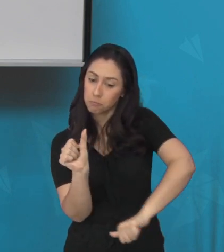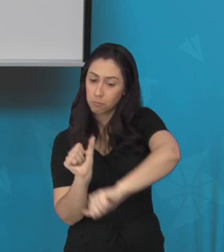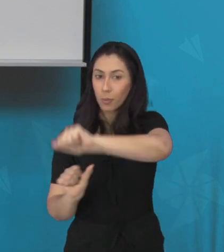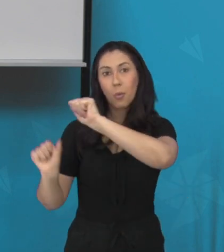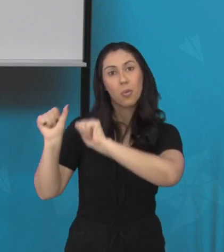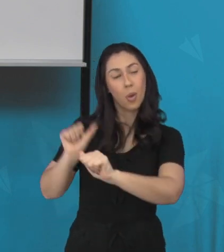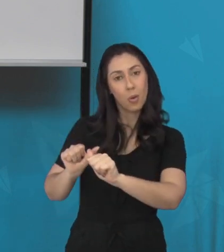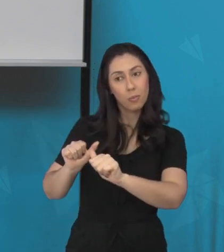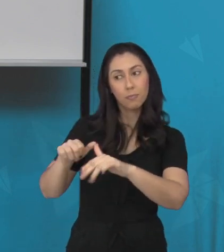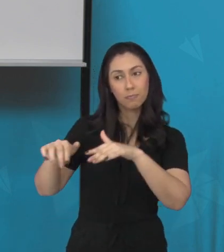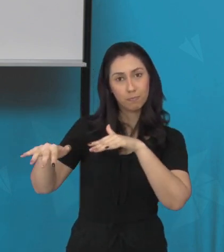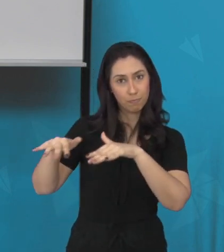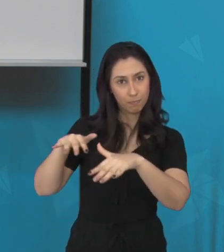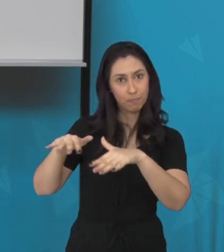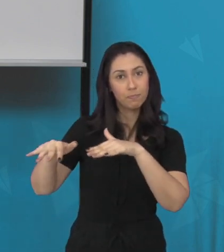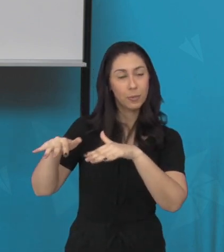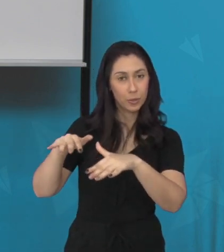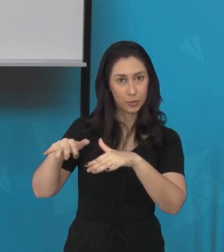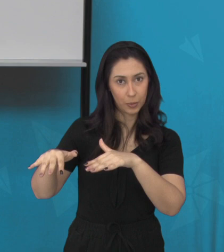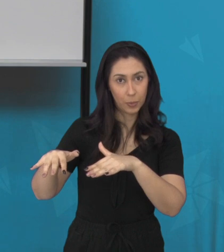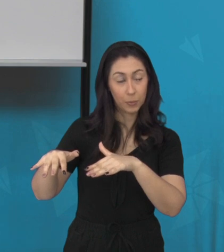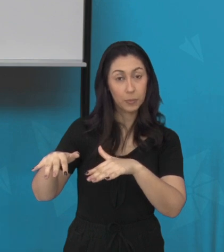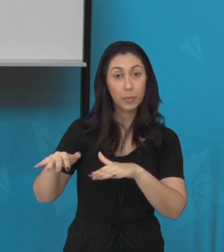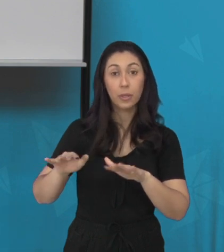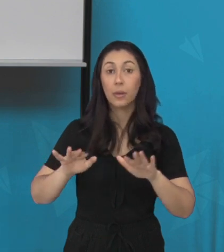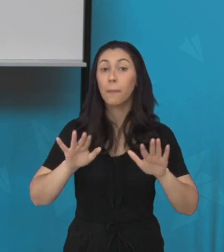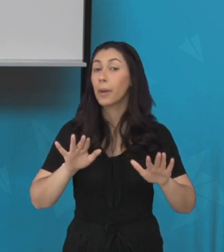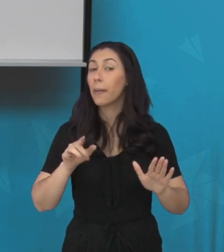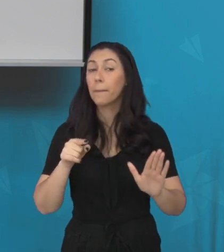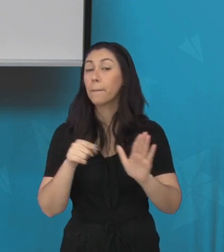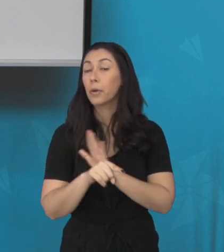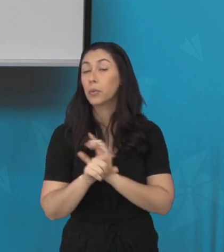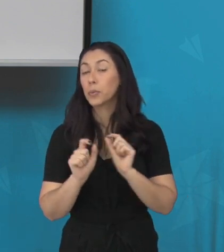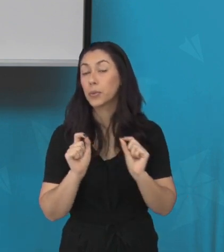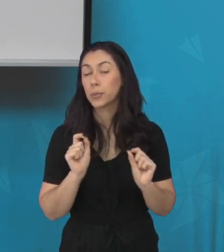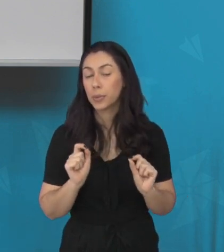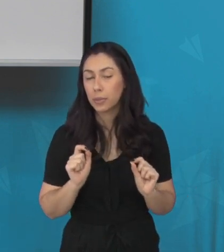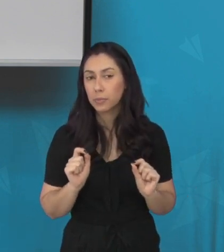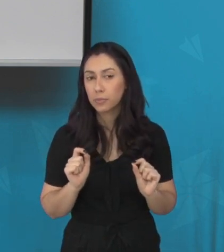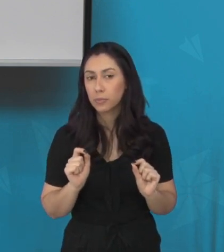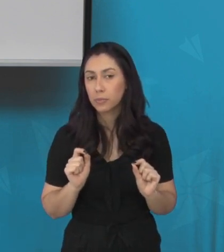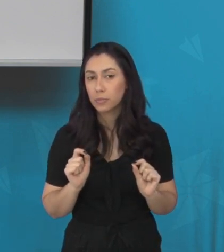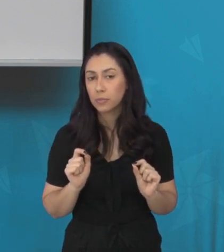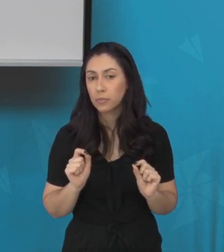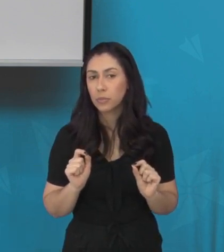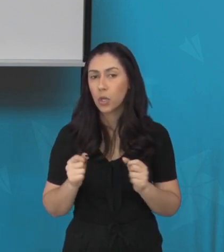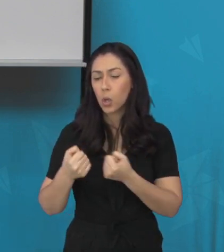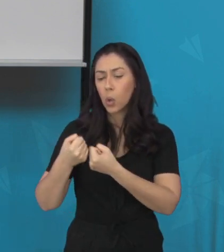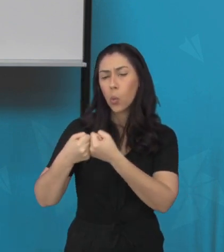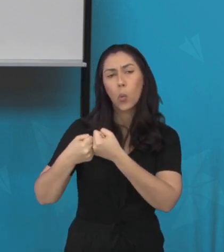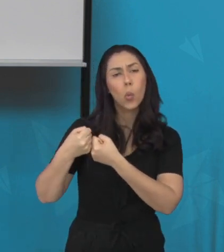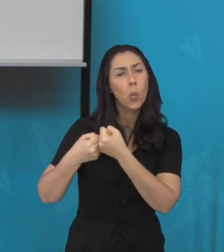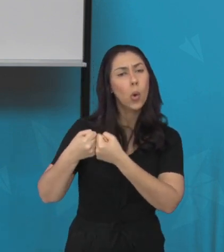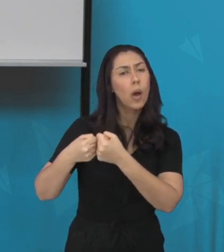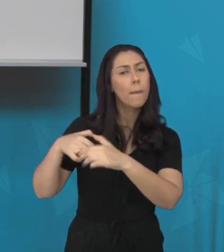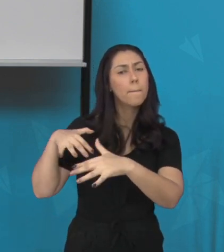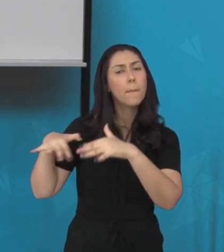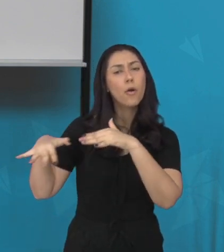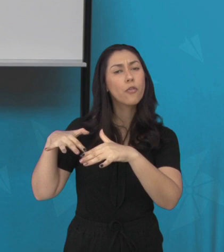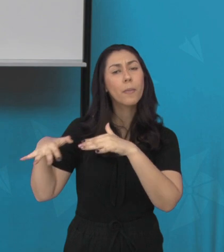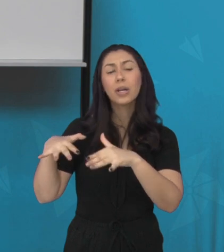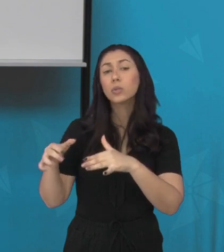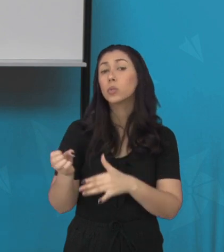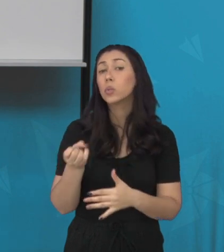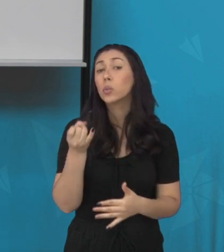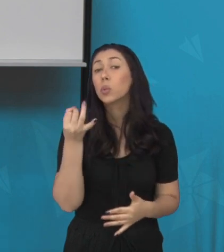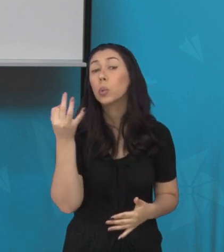regime estacionário para o regime de atrito cinético. E a questão pergunta pra gente, qual é esse atrito cinético? Qual